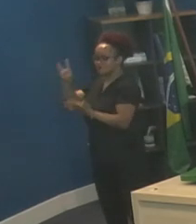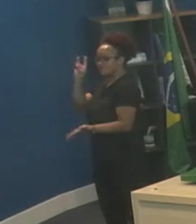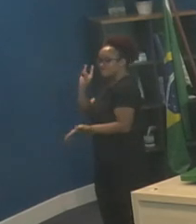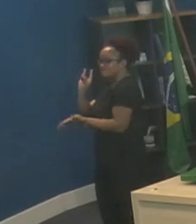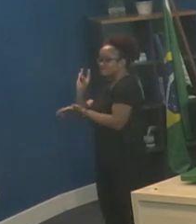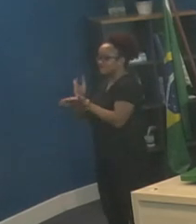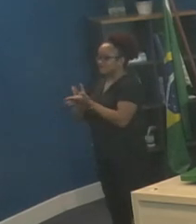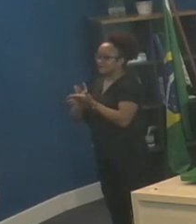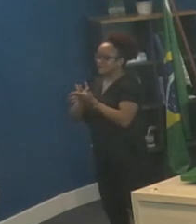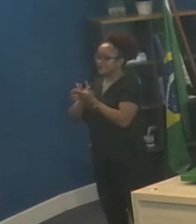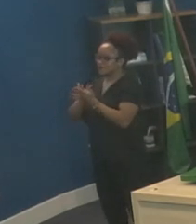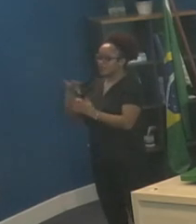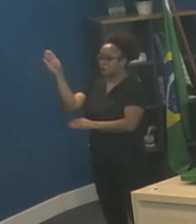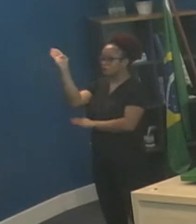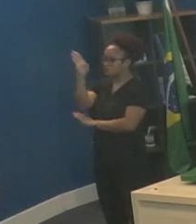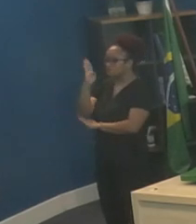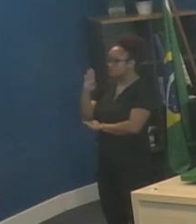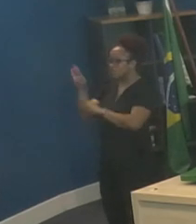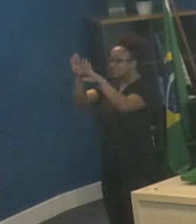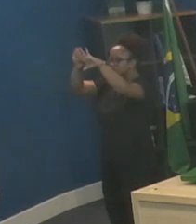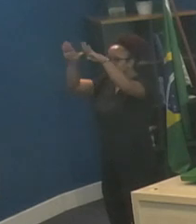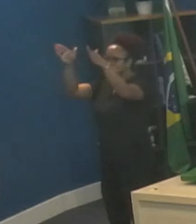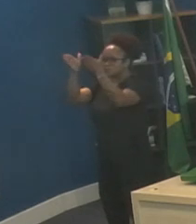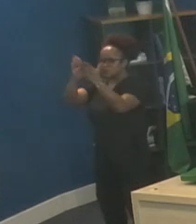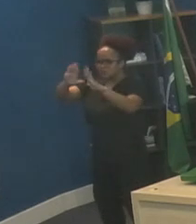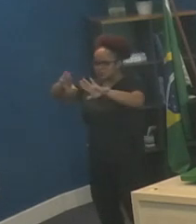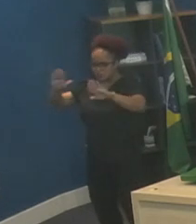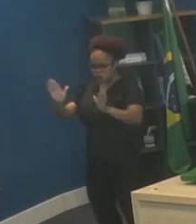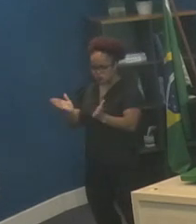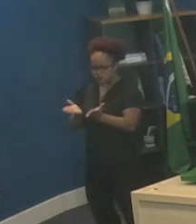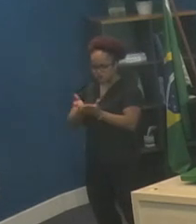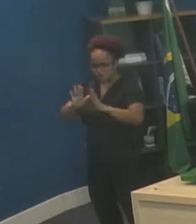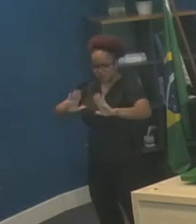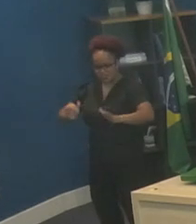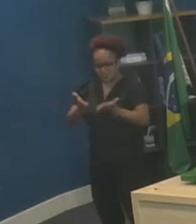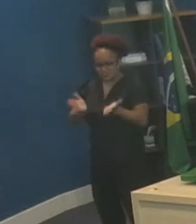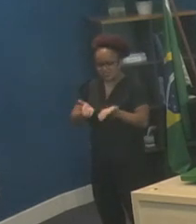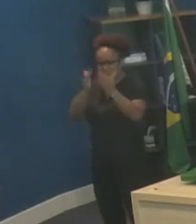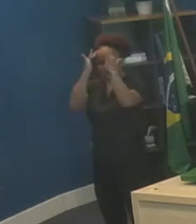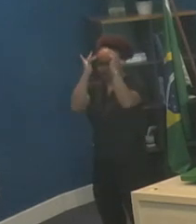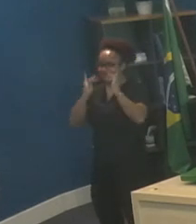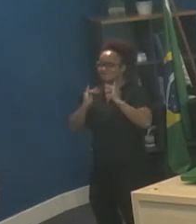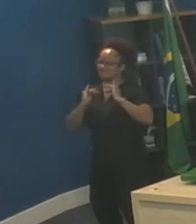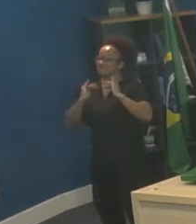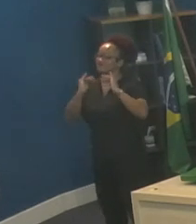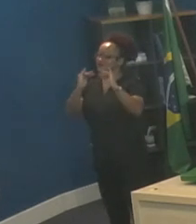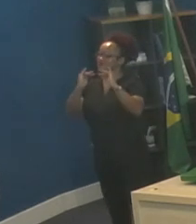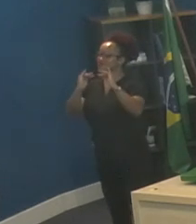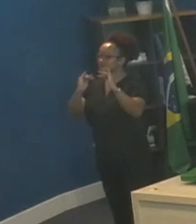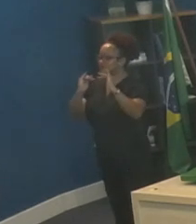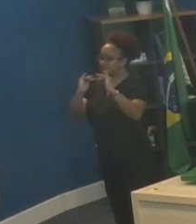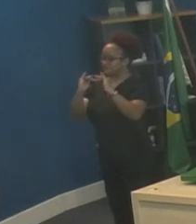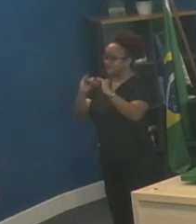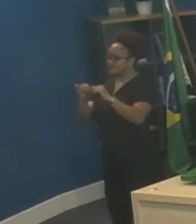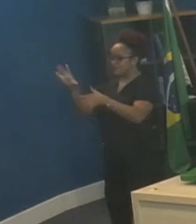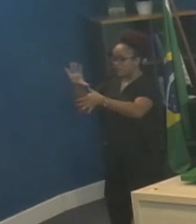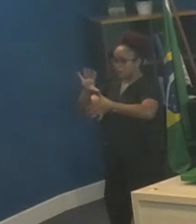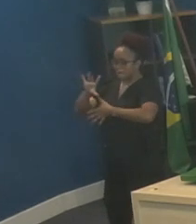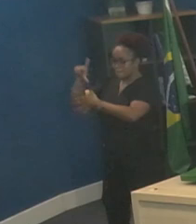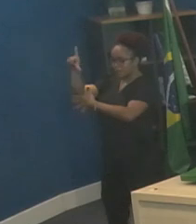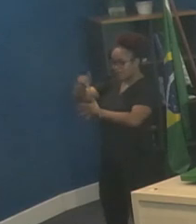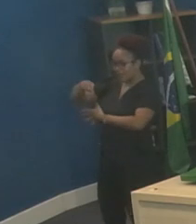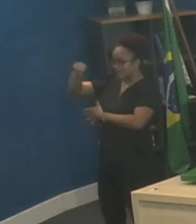mais amores. Ó pátria amada, idolatrada, salve,